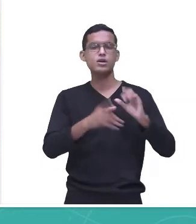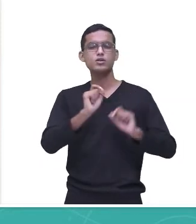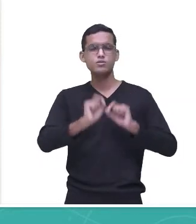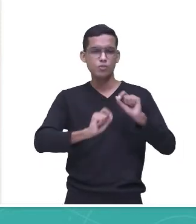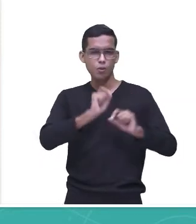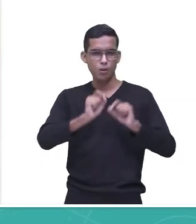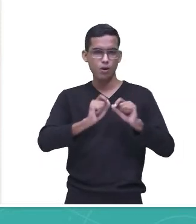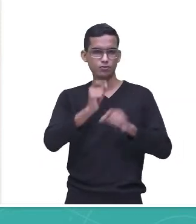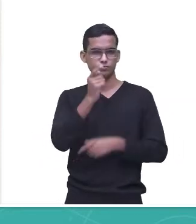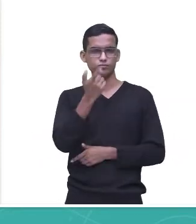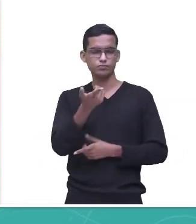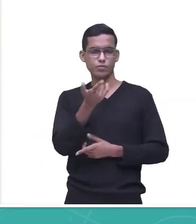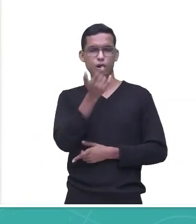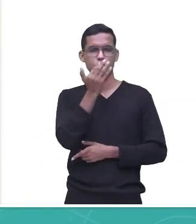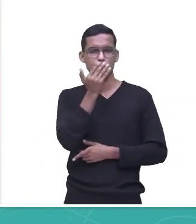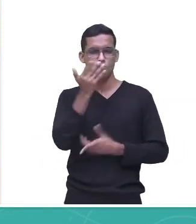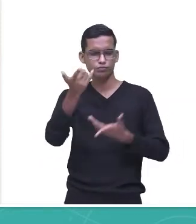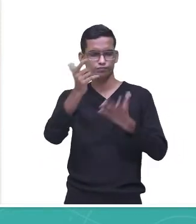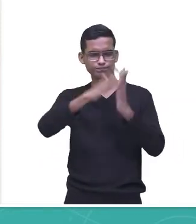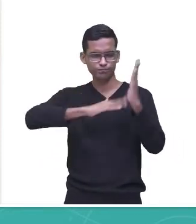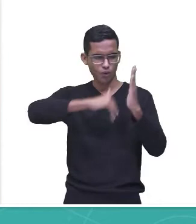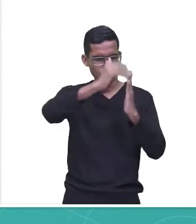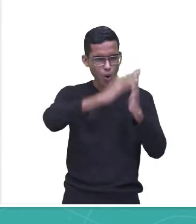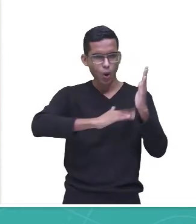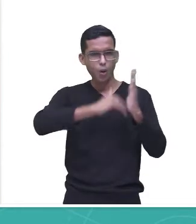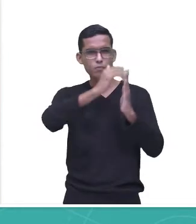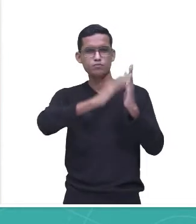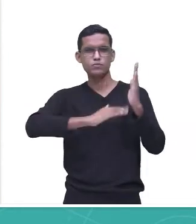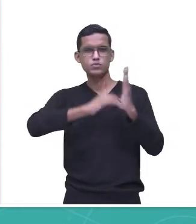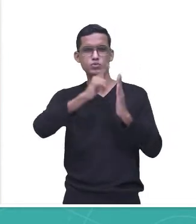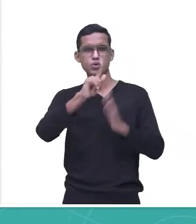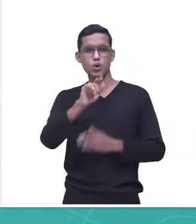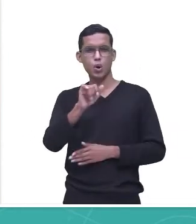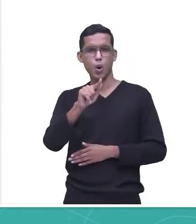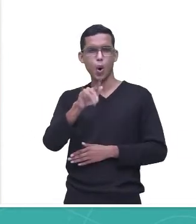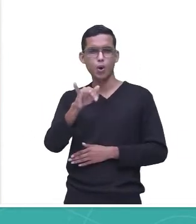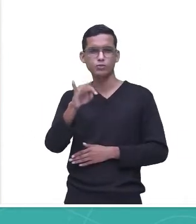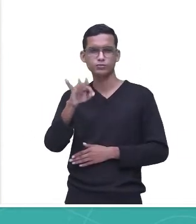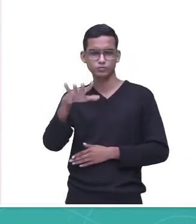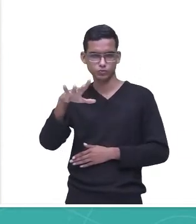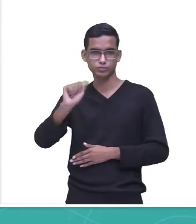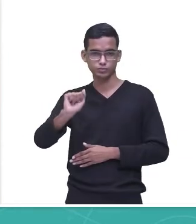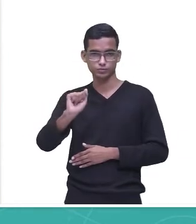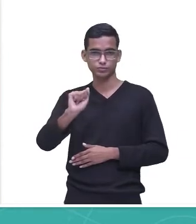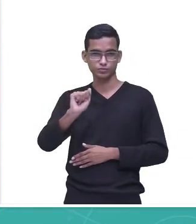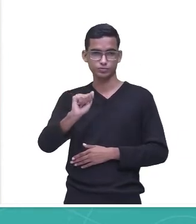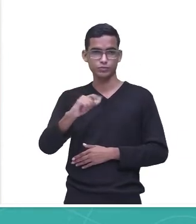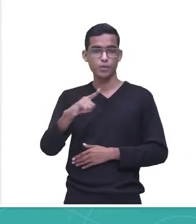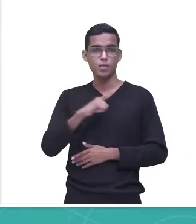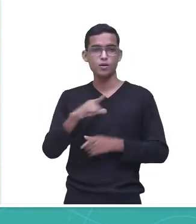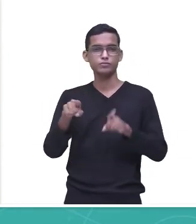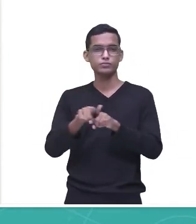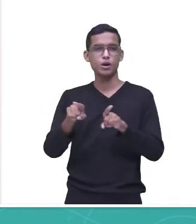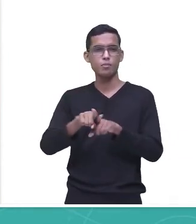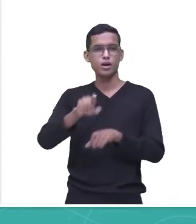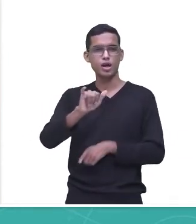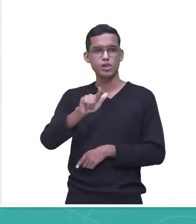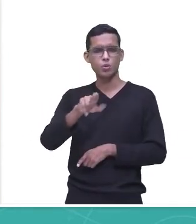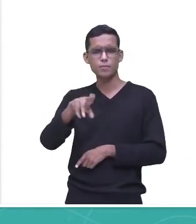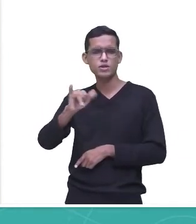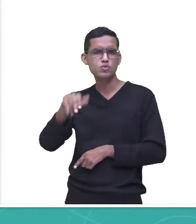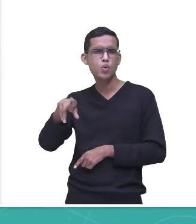no cimento fresco, e as cores são bastante fortes. E temos também a iluminura românica. Professora, o que